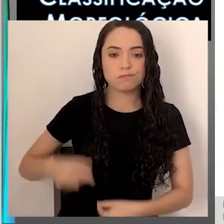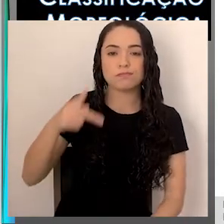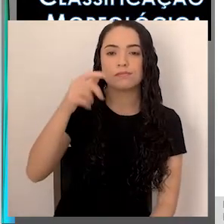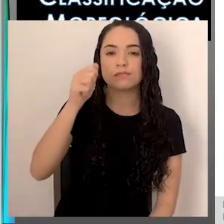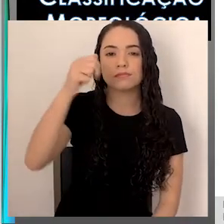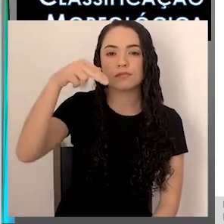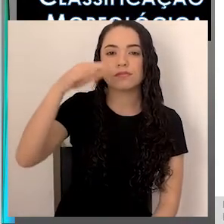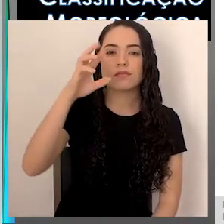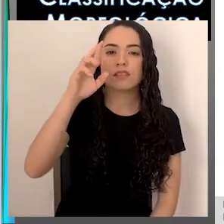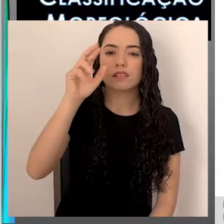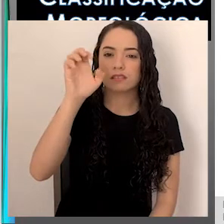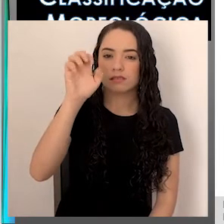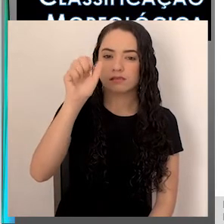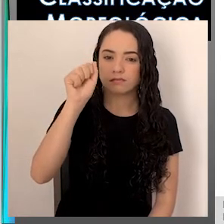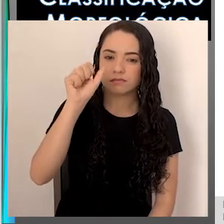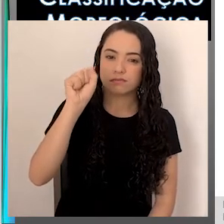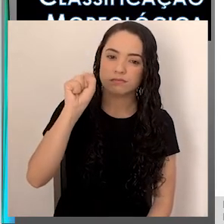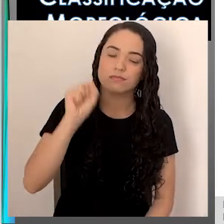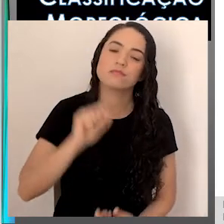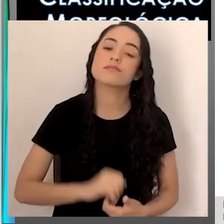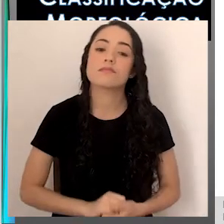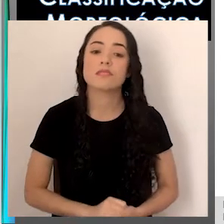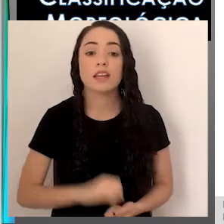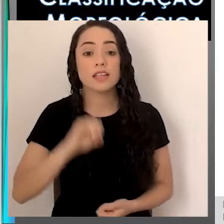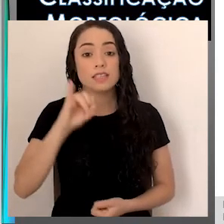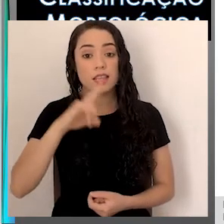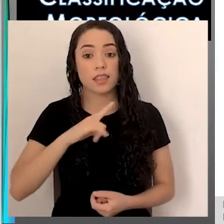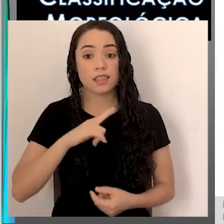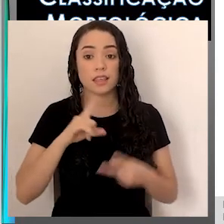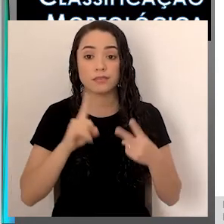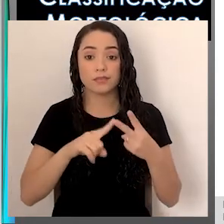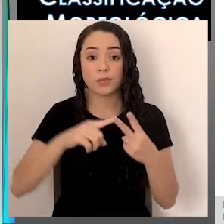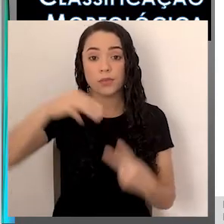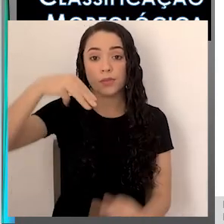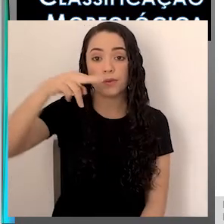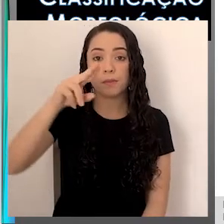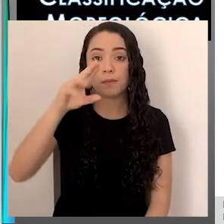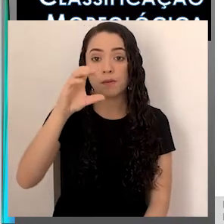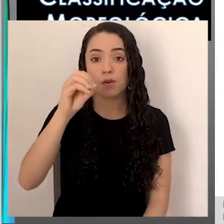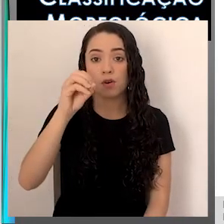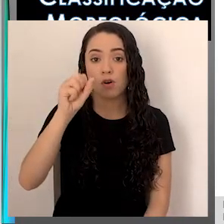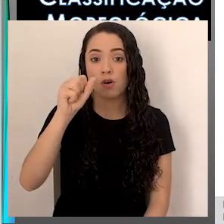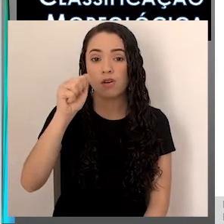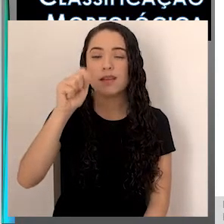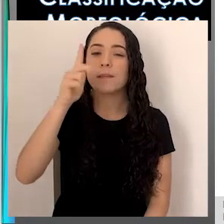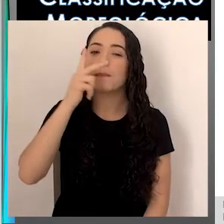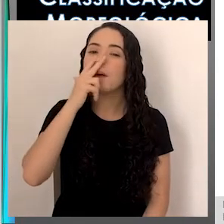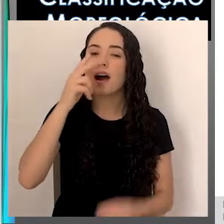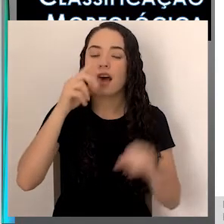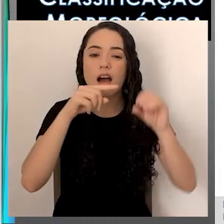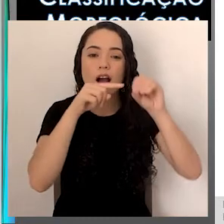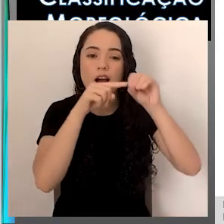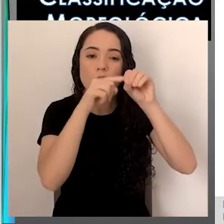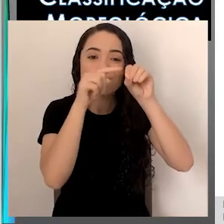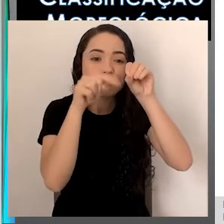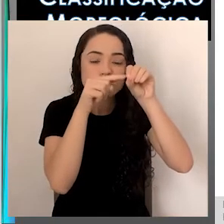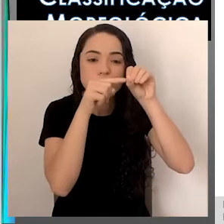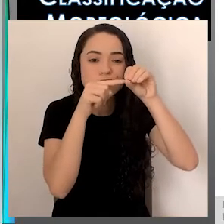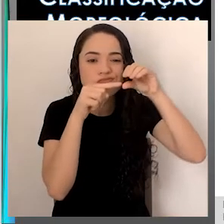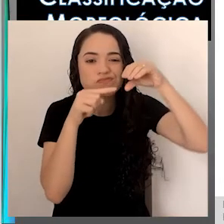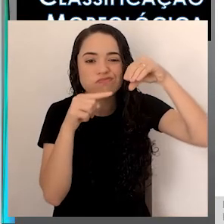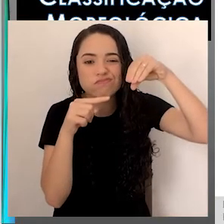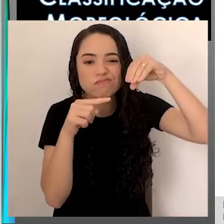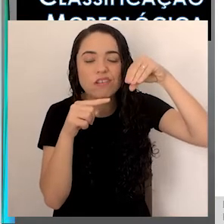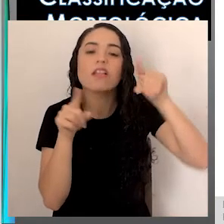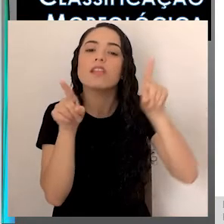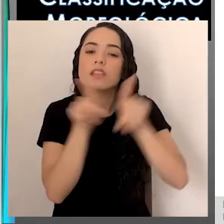exemplo. As glândulas que produzem secreção mucosa apresentam núcleos achatados no polo basal